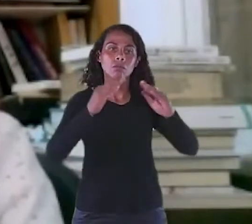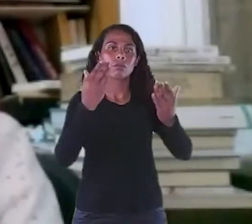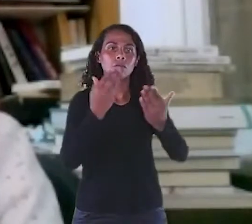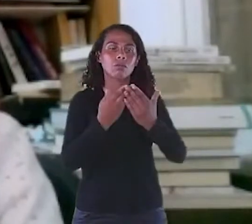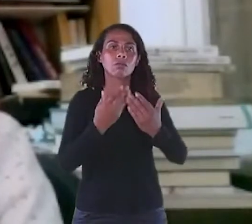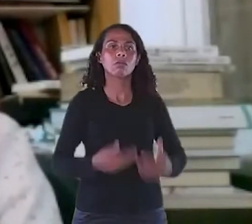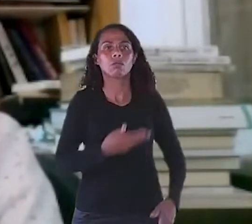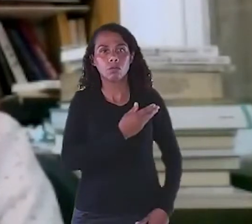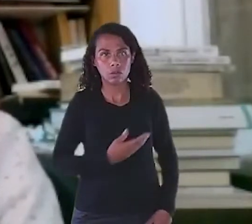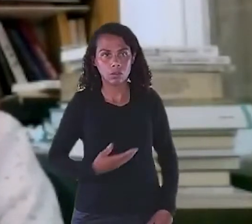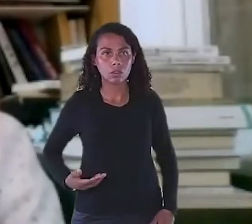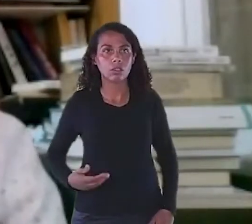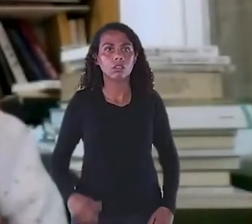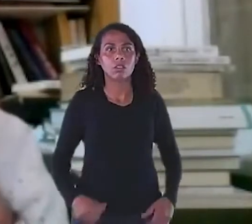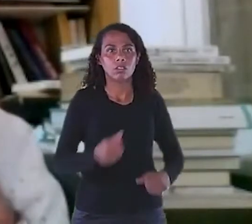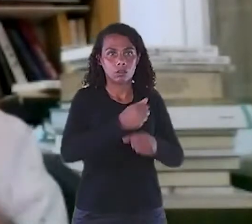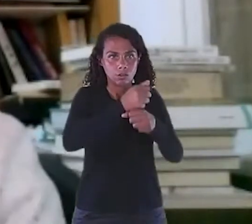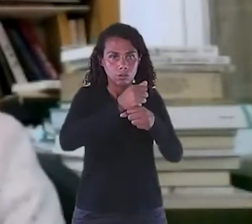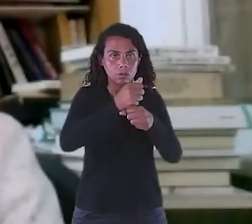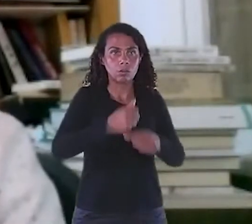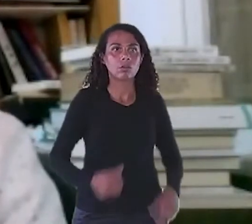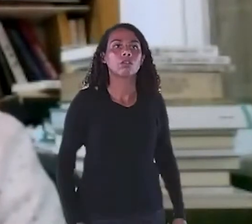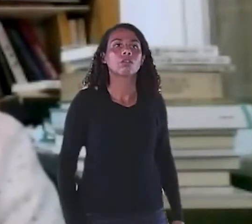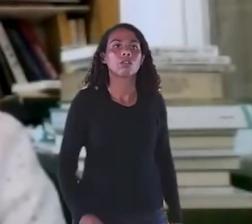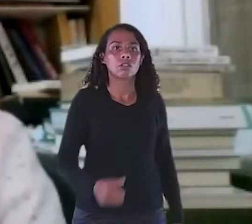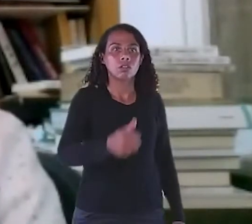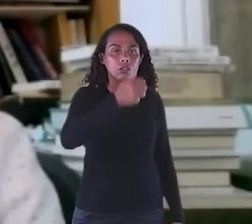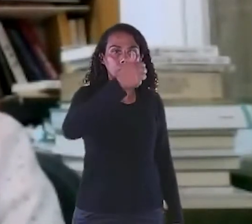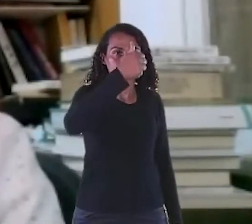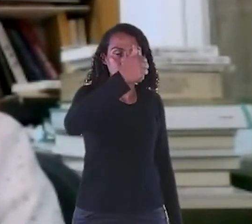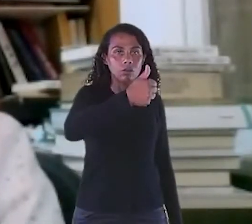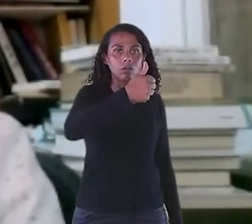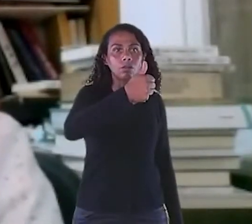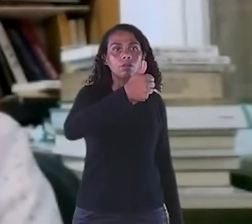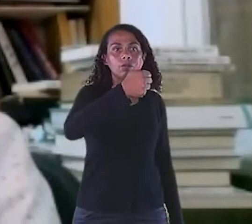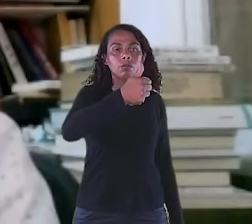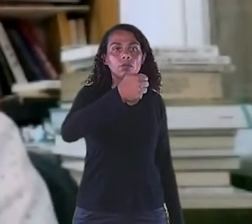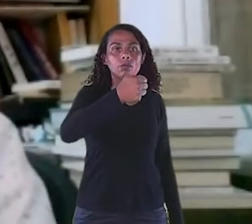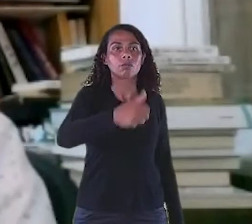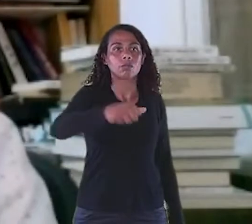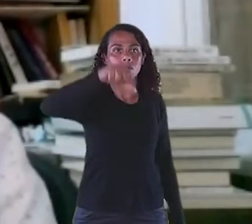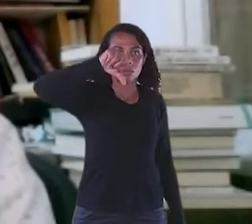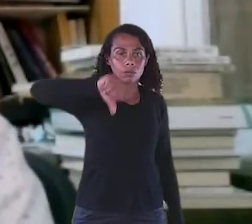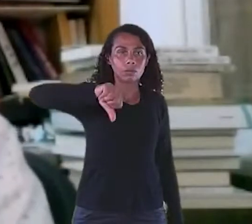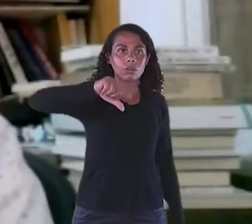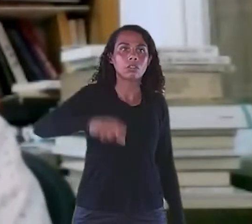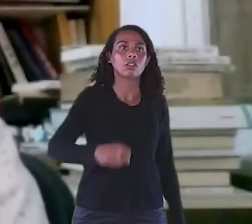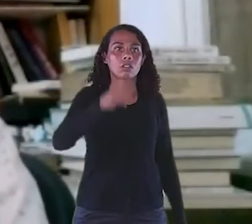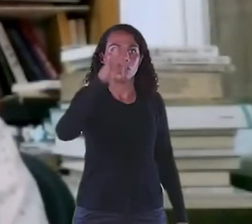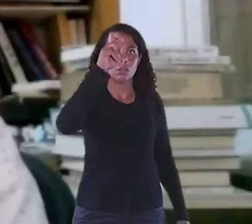eu entrei lá no ano de 56, do século XX, é preciso esclarecer.